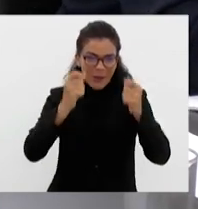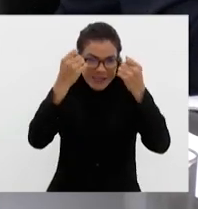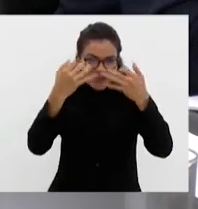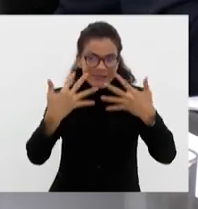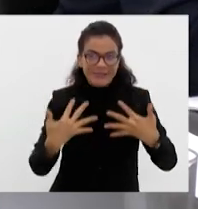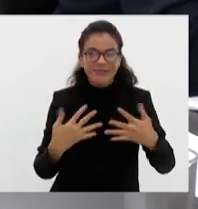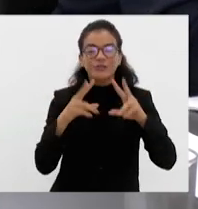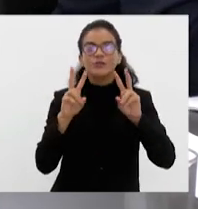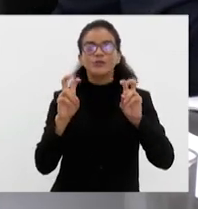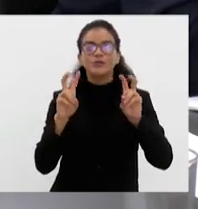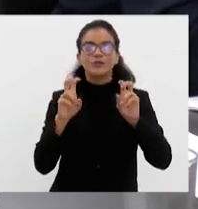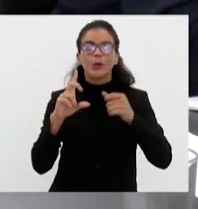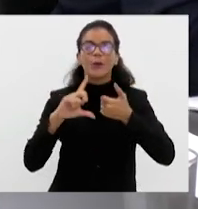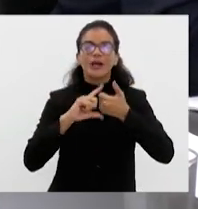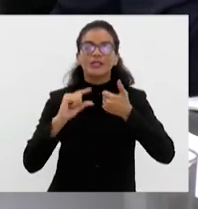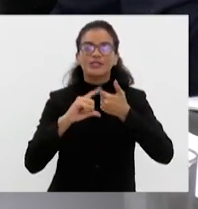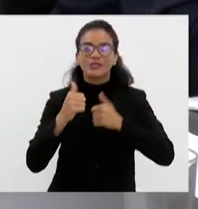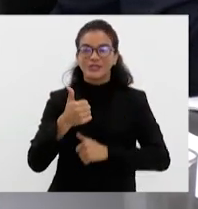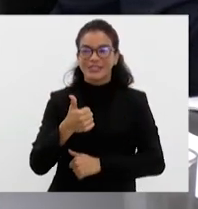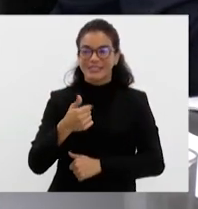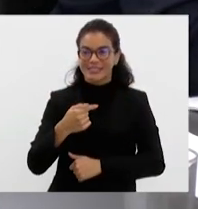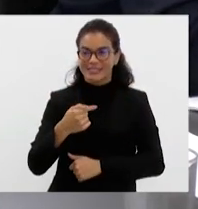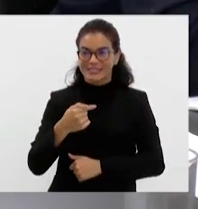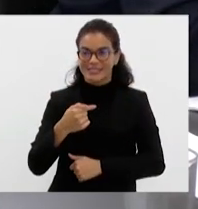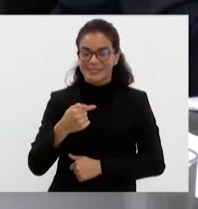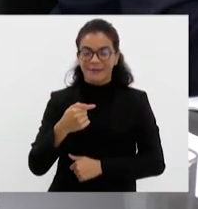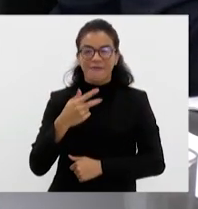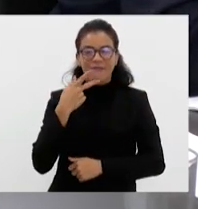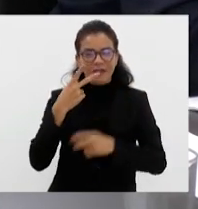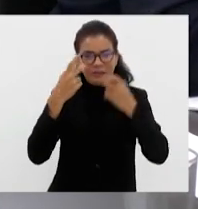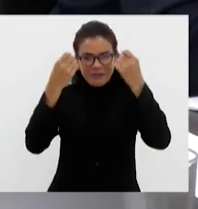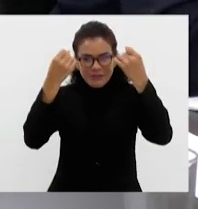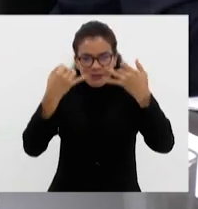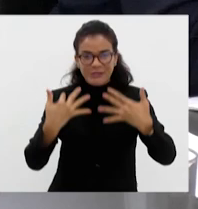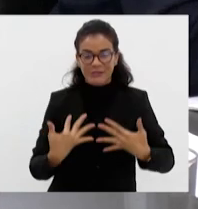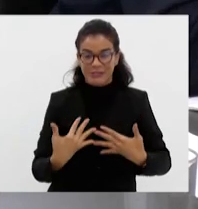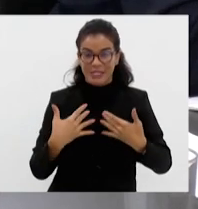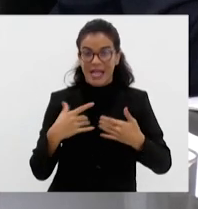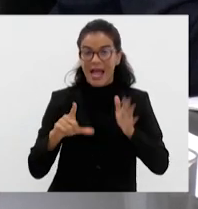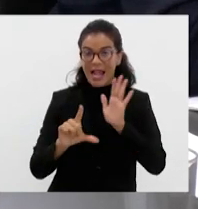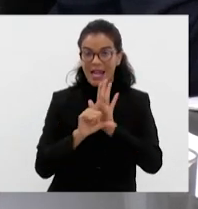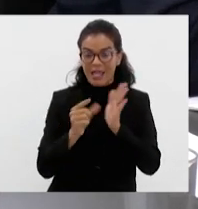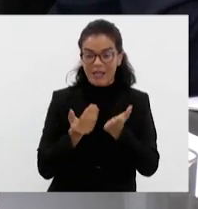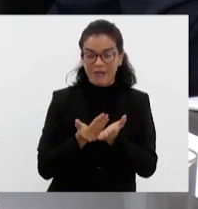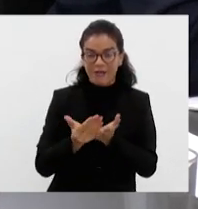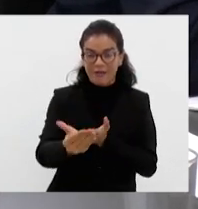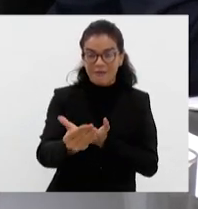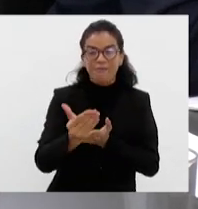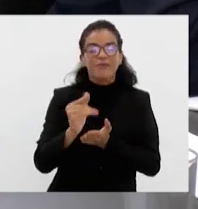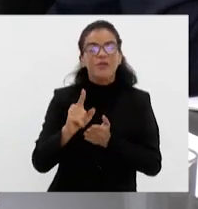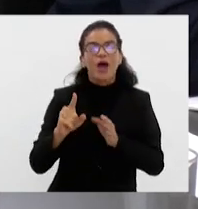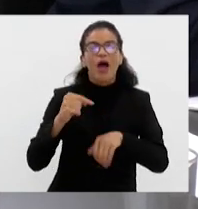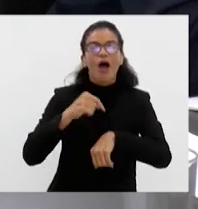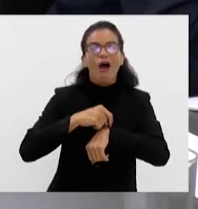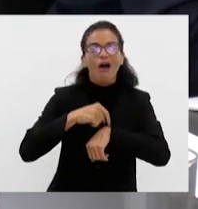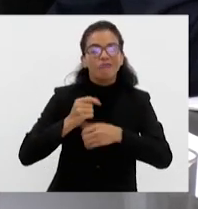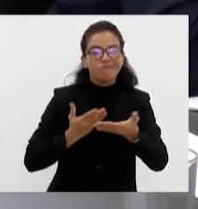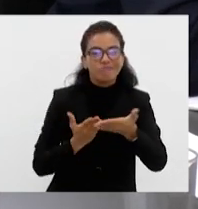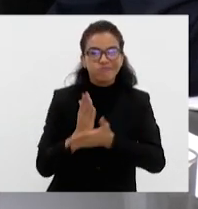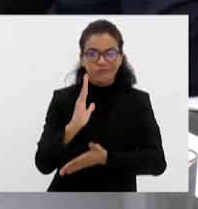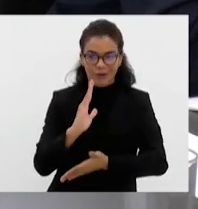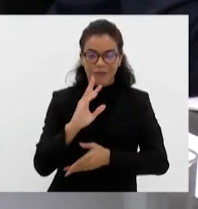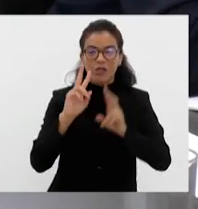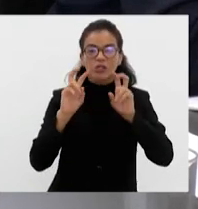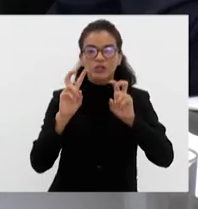Em relação ao artigo 17, ele fala: esta lei entrará em vigor na data de sua publicação, produzindo efeitos tributários quanto aos